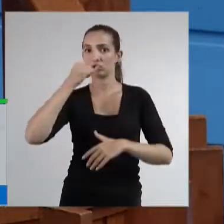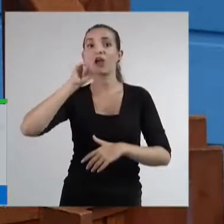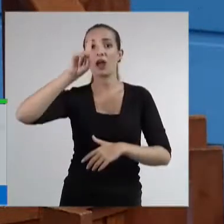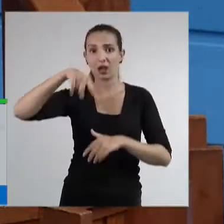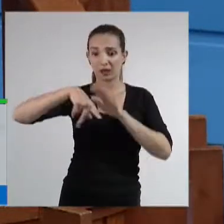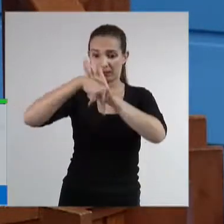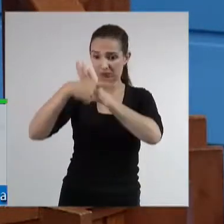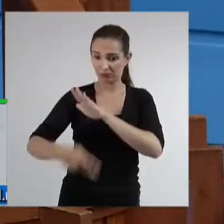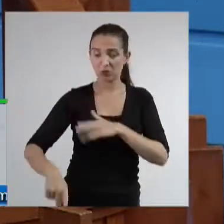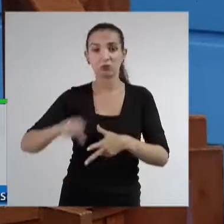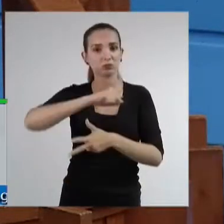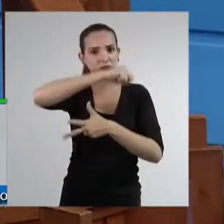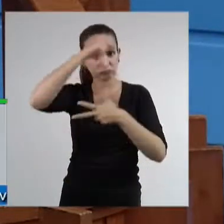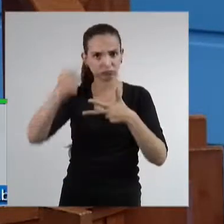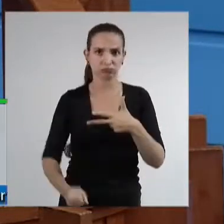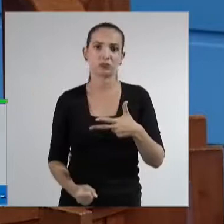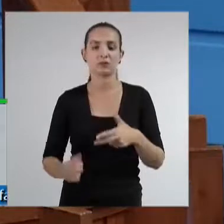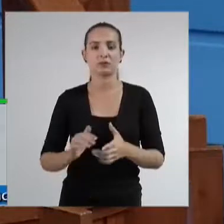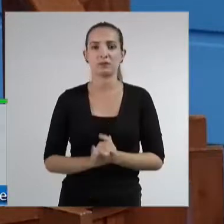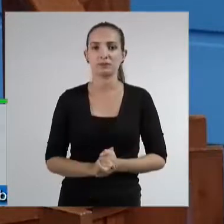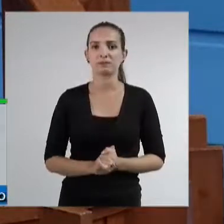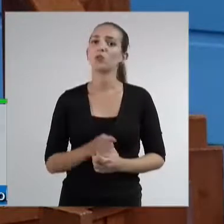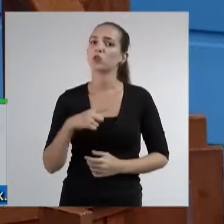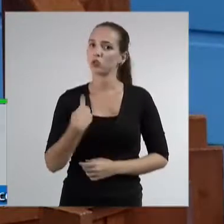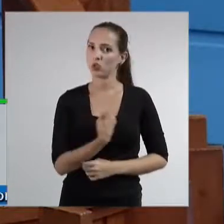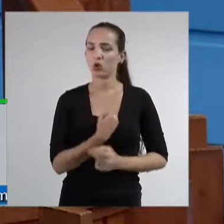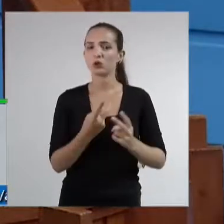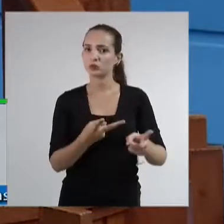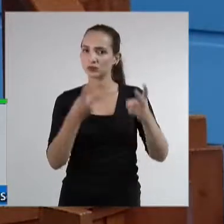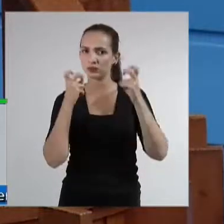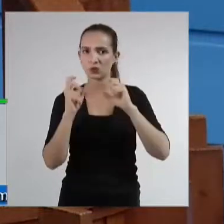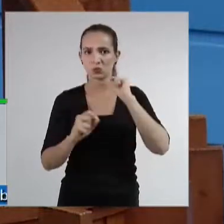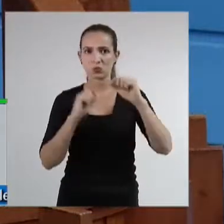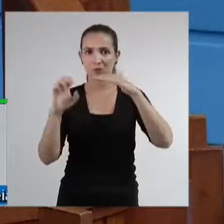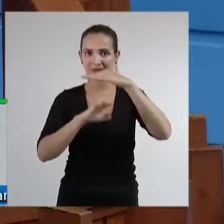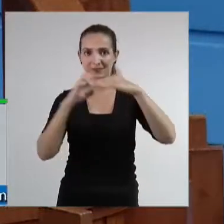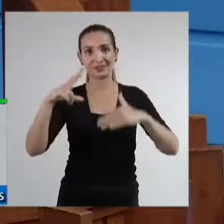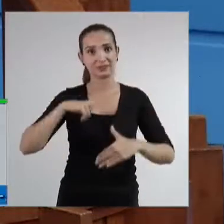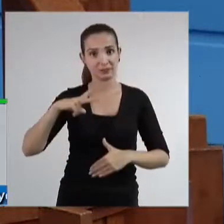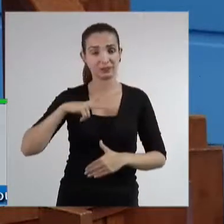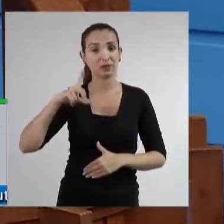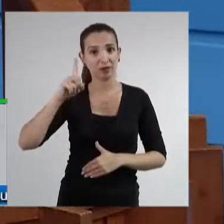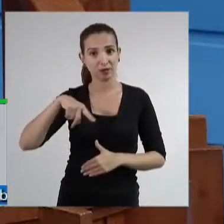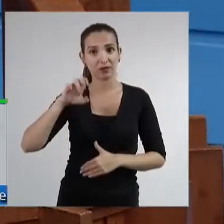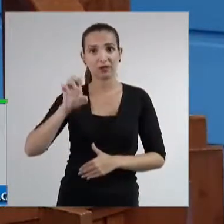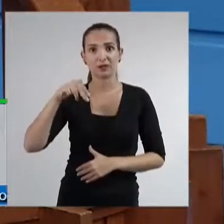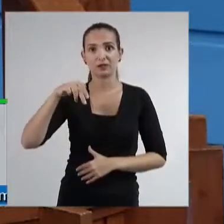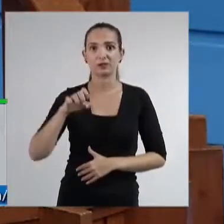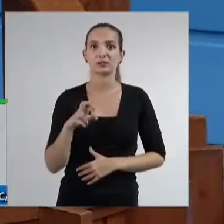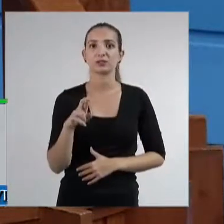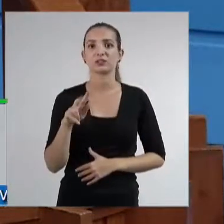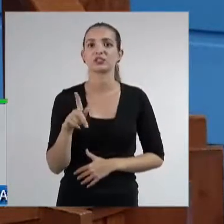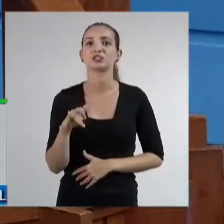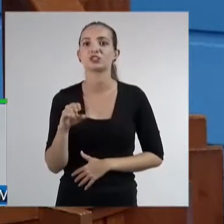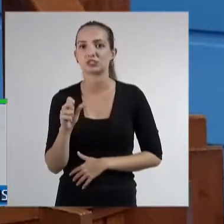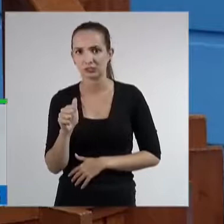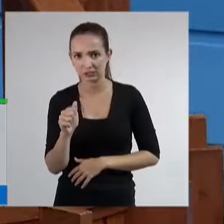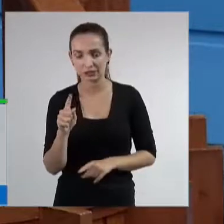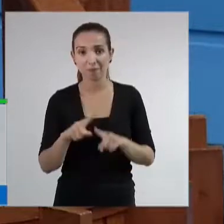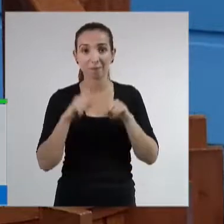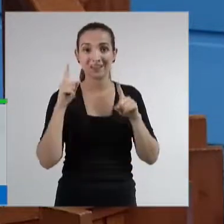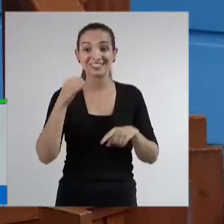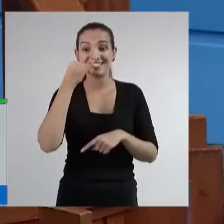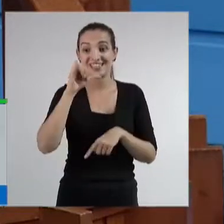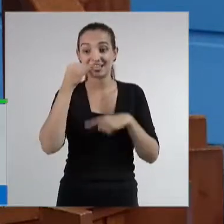poder público. Nós estamos falando de uma empresa privada, que é a Energisa, mas a energia é pública.